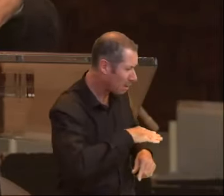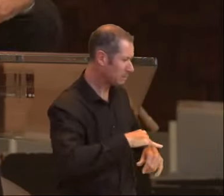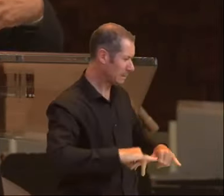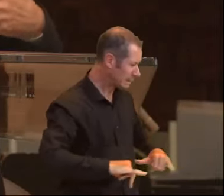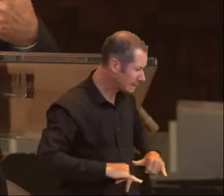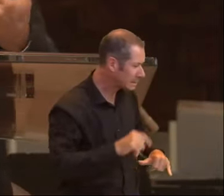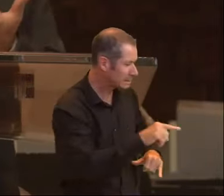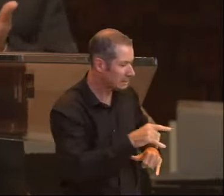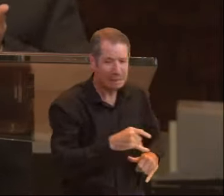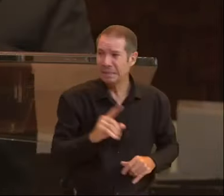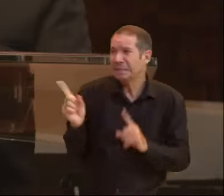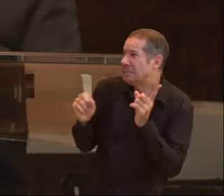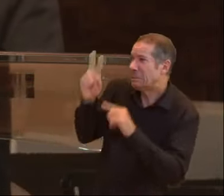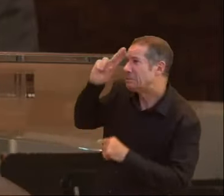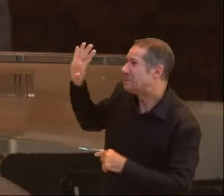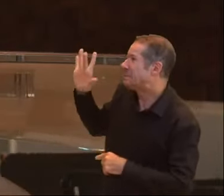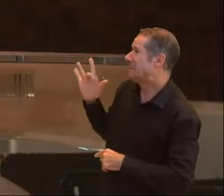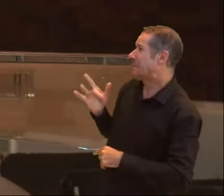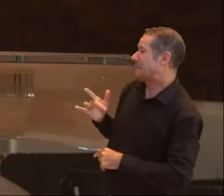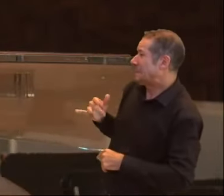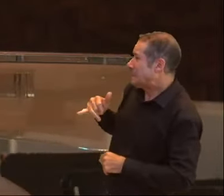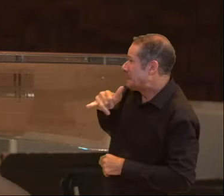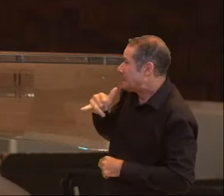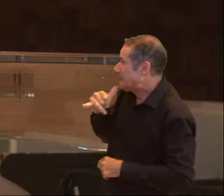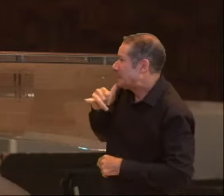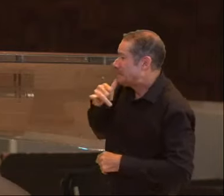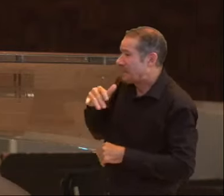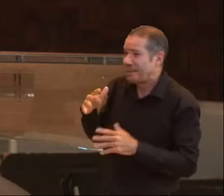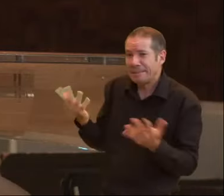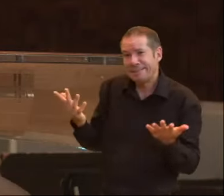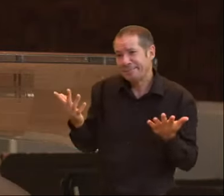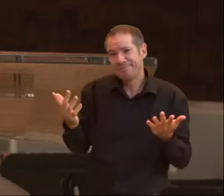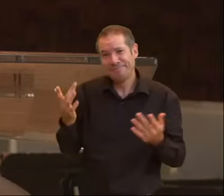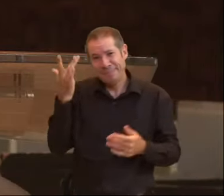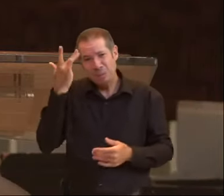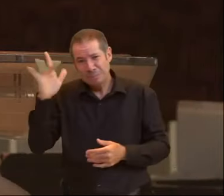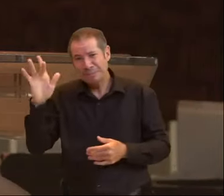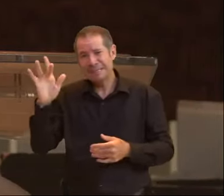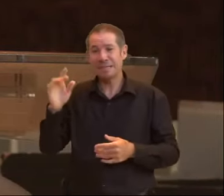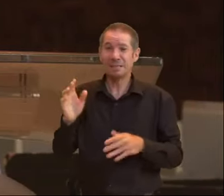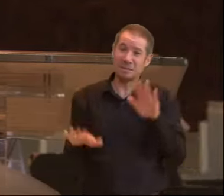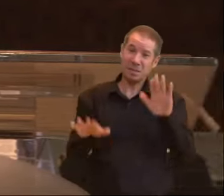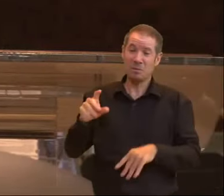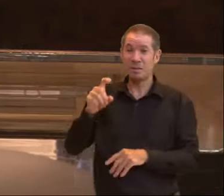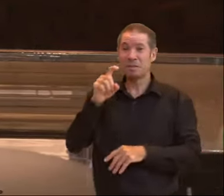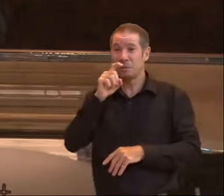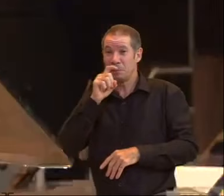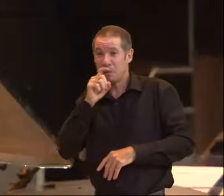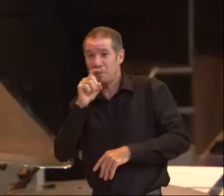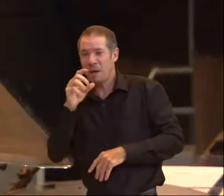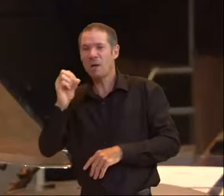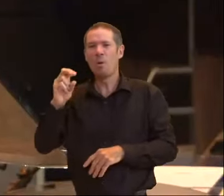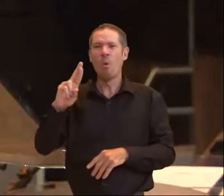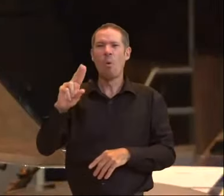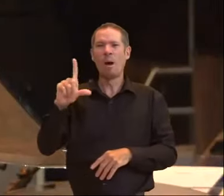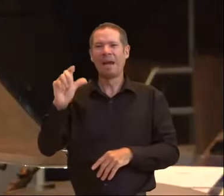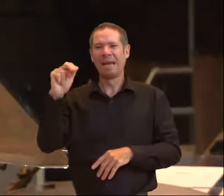tristeza. Eu não sei se eram os discos do papai, de Orlando Silva,